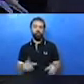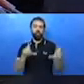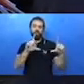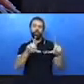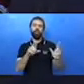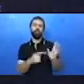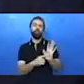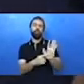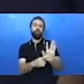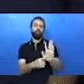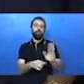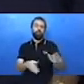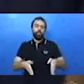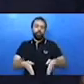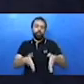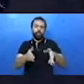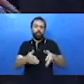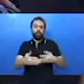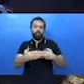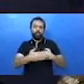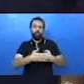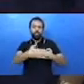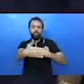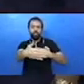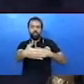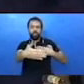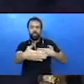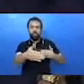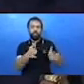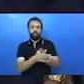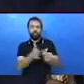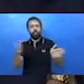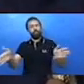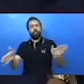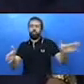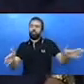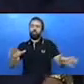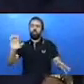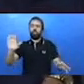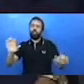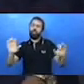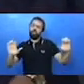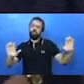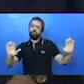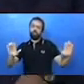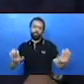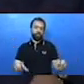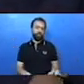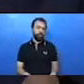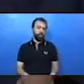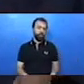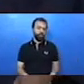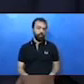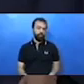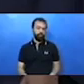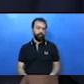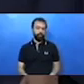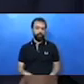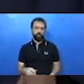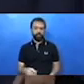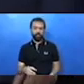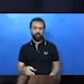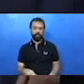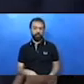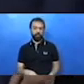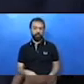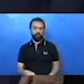divisa? É só olhar. O que eu estou vendo? Isso aqui parece ser uma ponte. Na 1 é uma ponte. Essa daqui é o